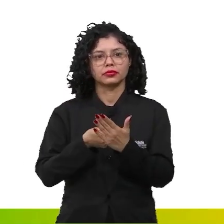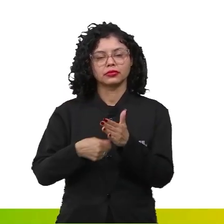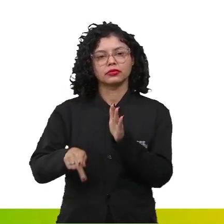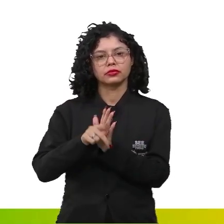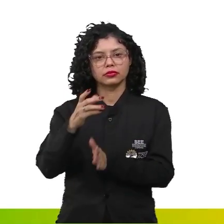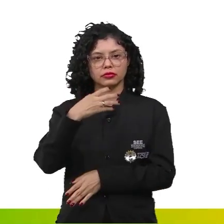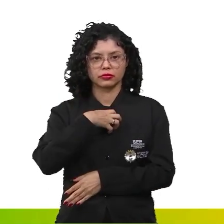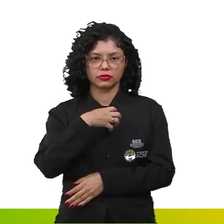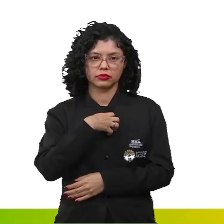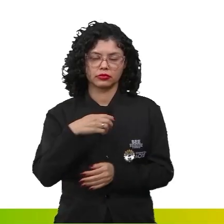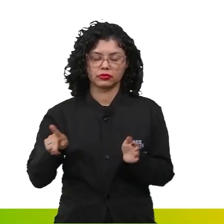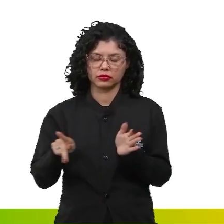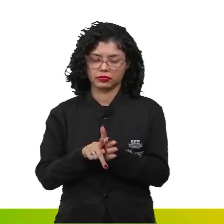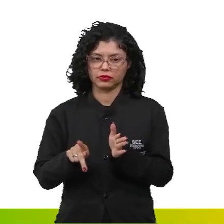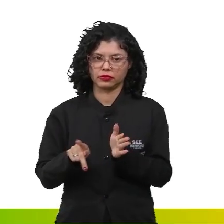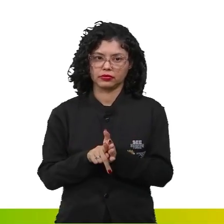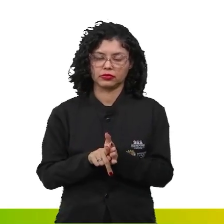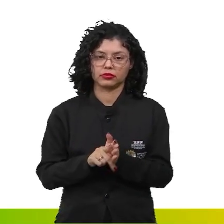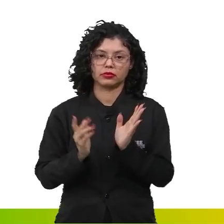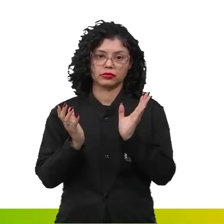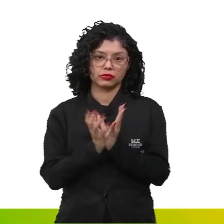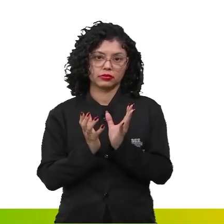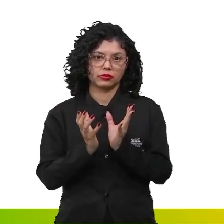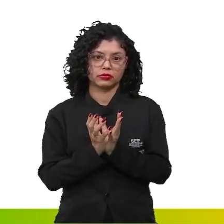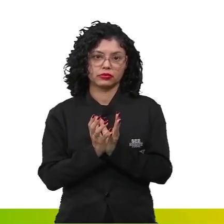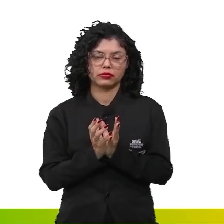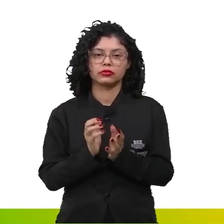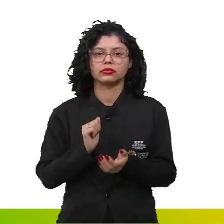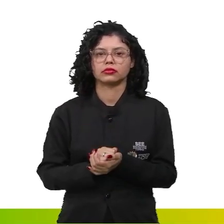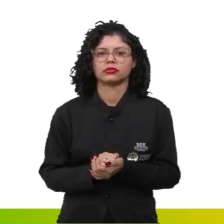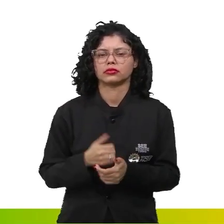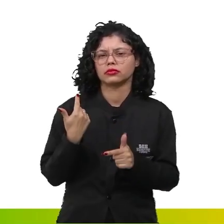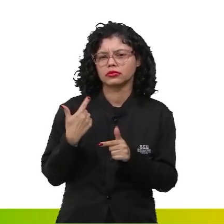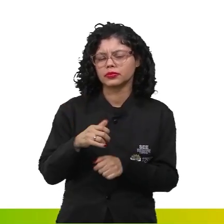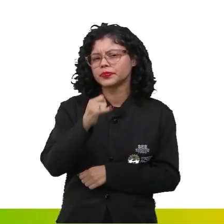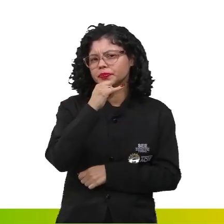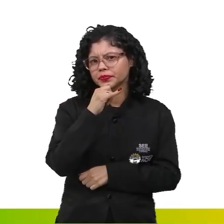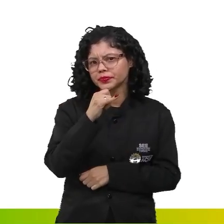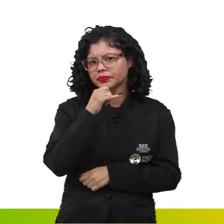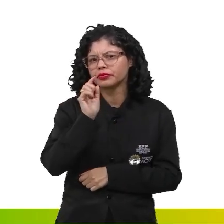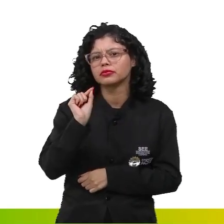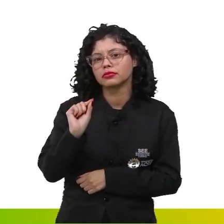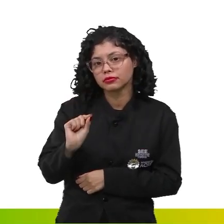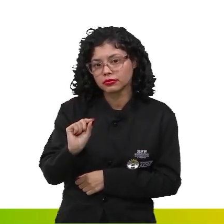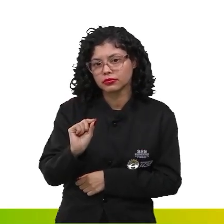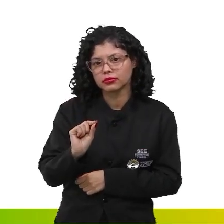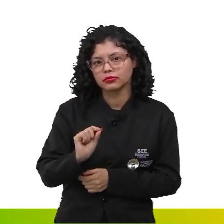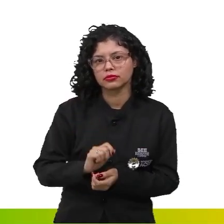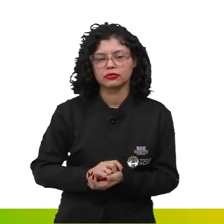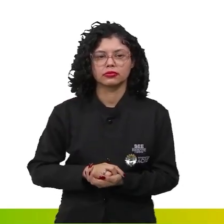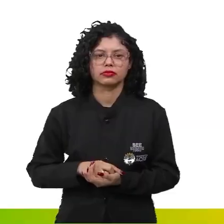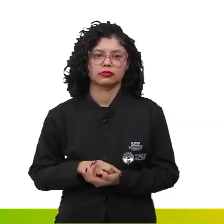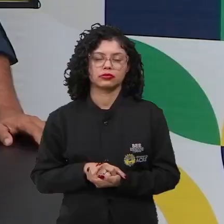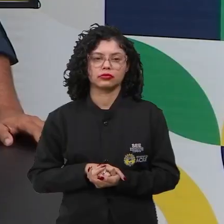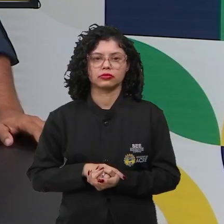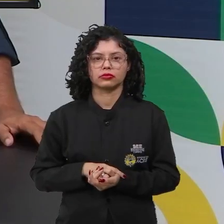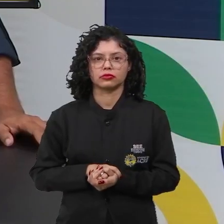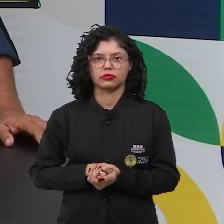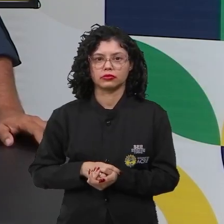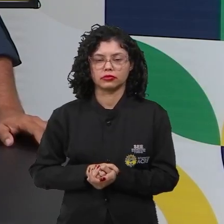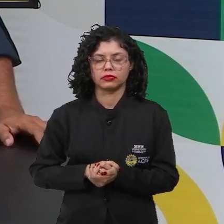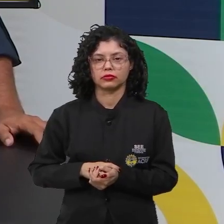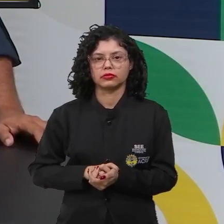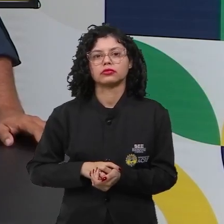a identidade e o sentimento de pertencimento à comunidade. Essa situação exemplifica, nós